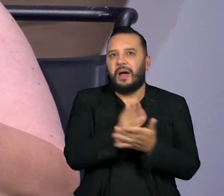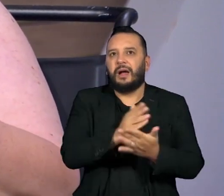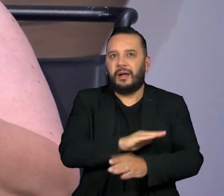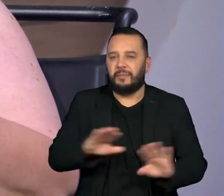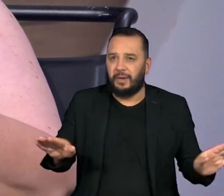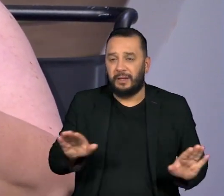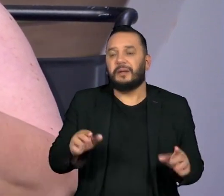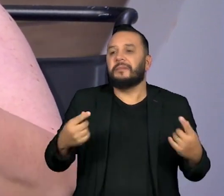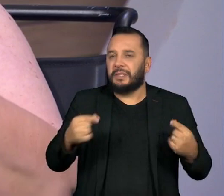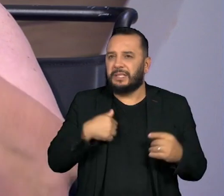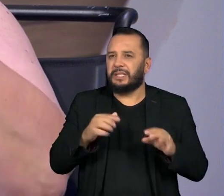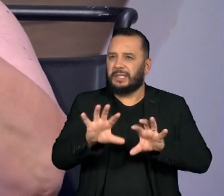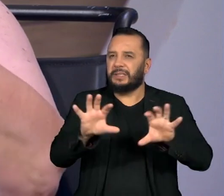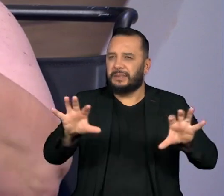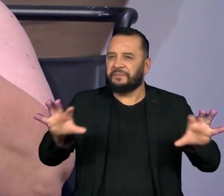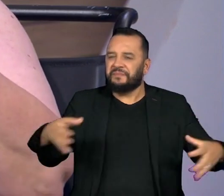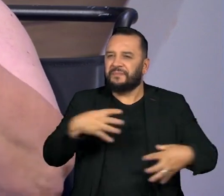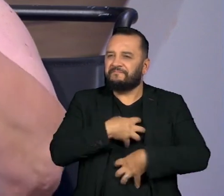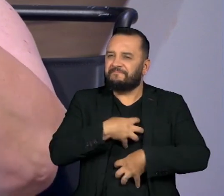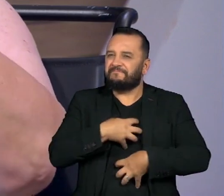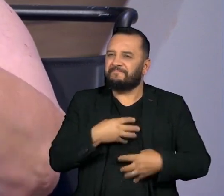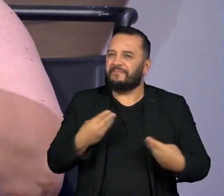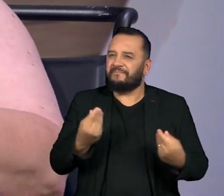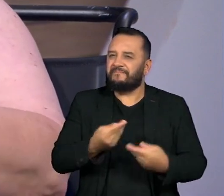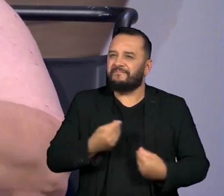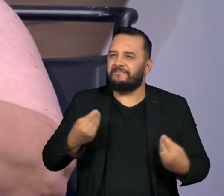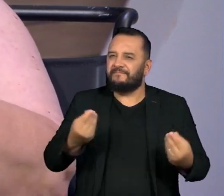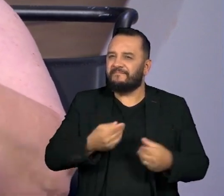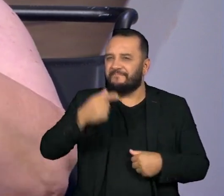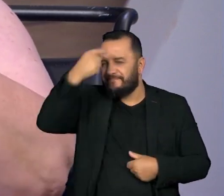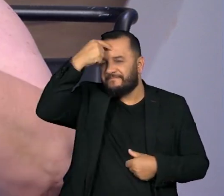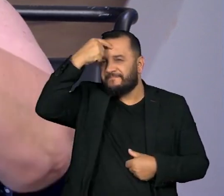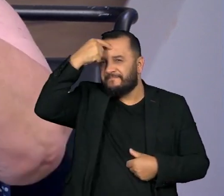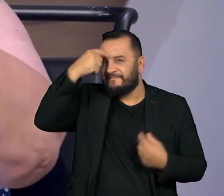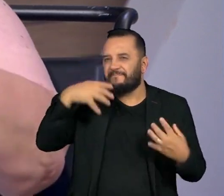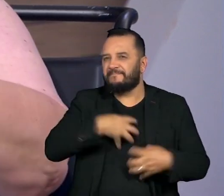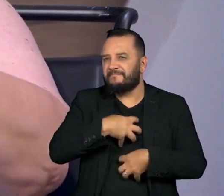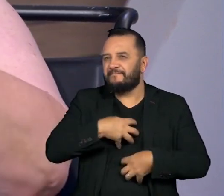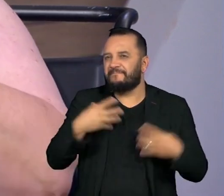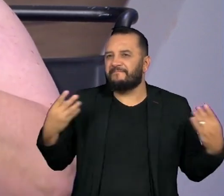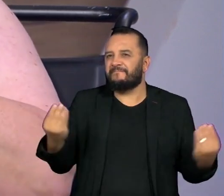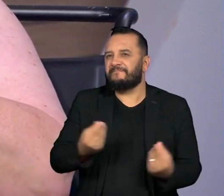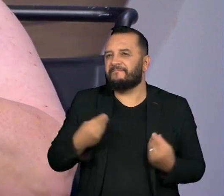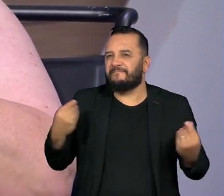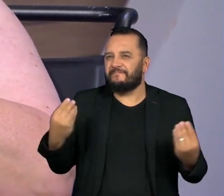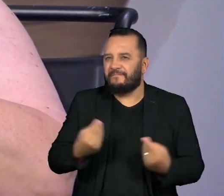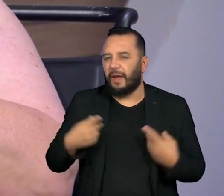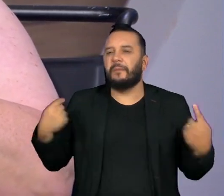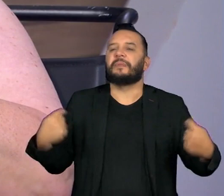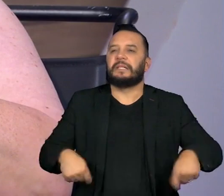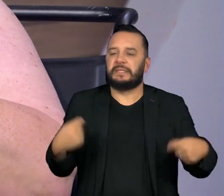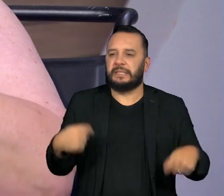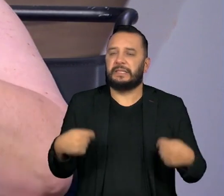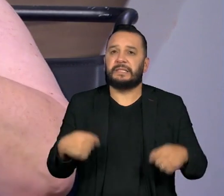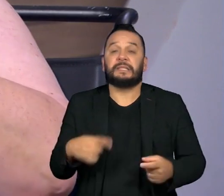sensibilização. Essa sensibilização do poder que está